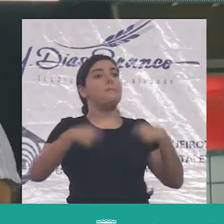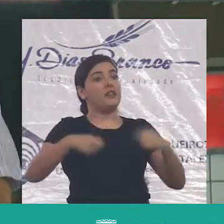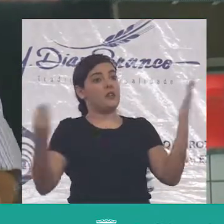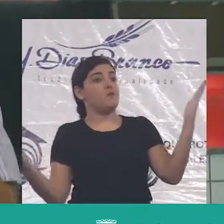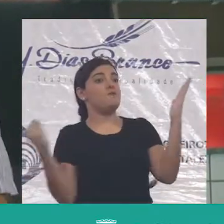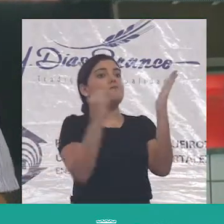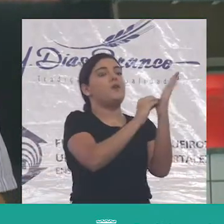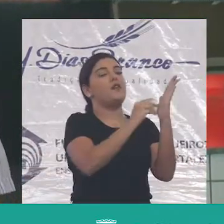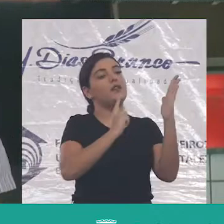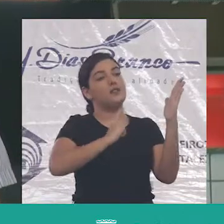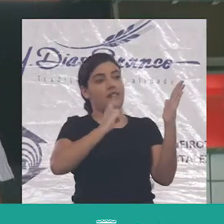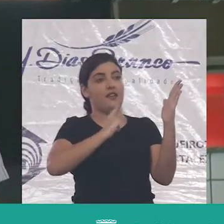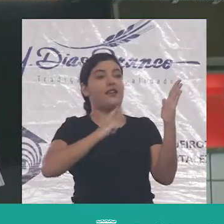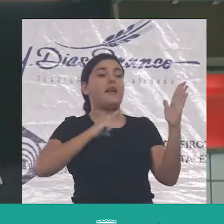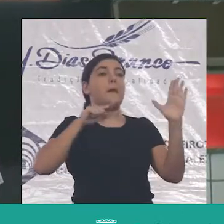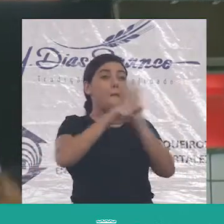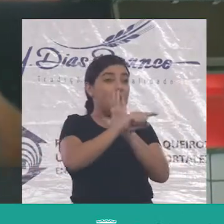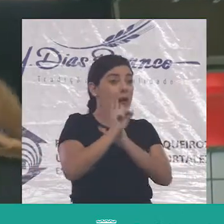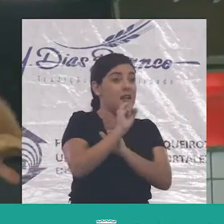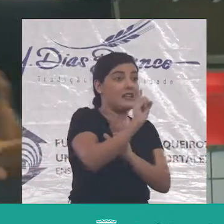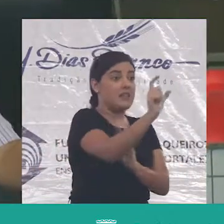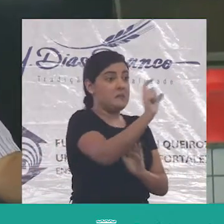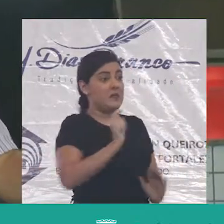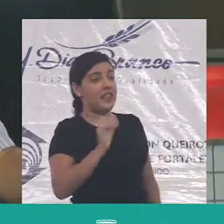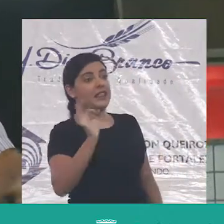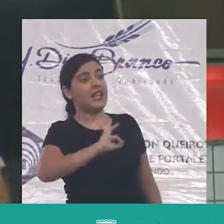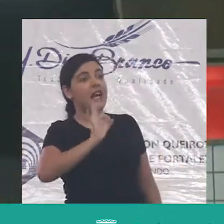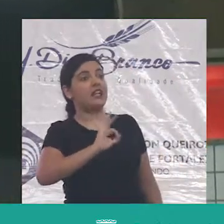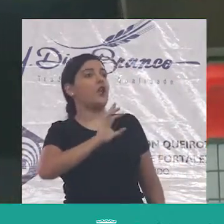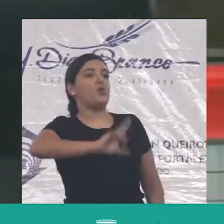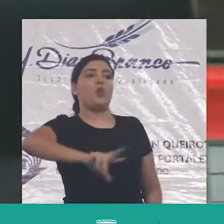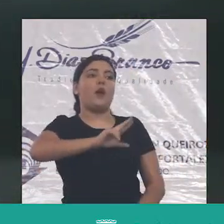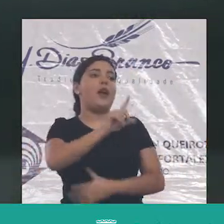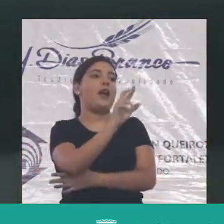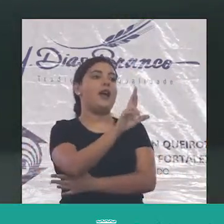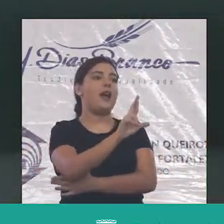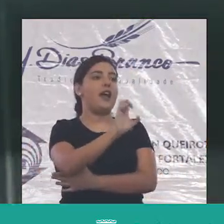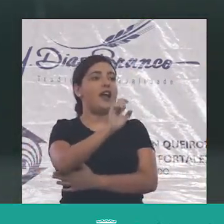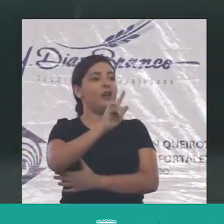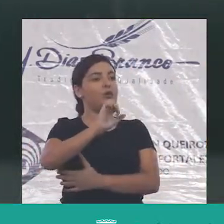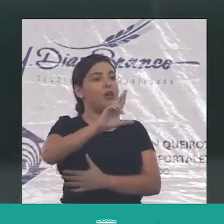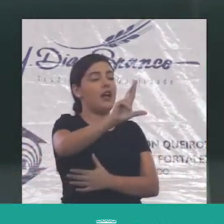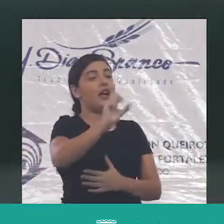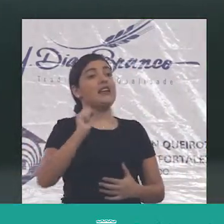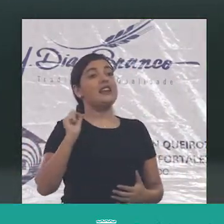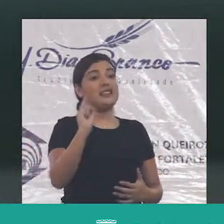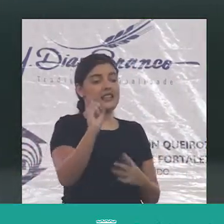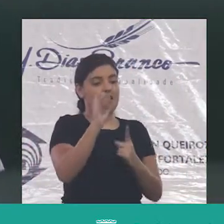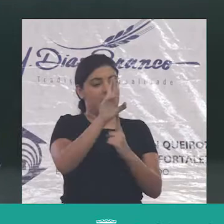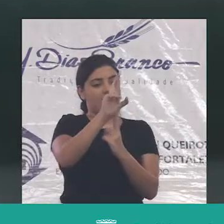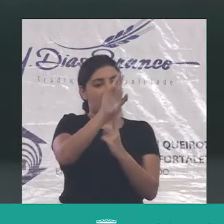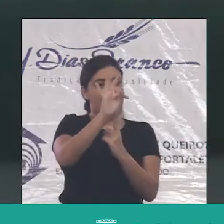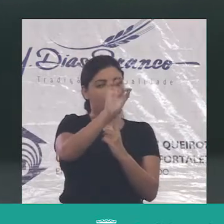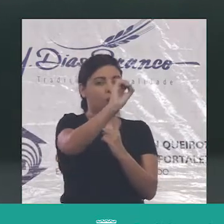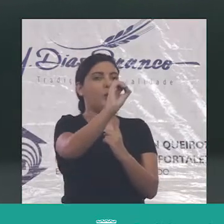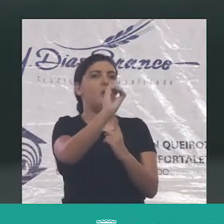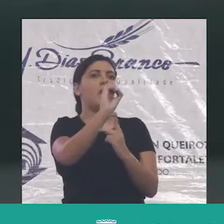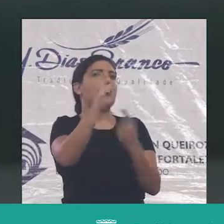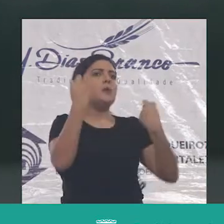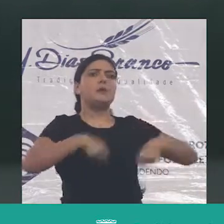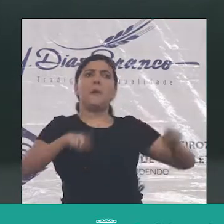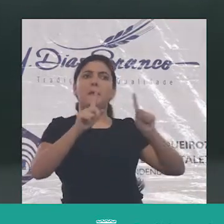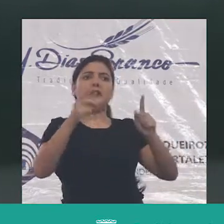palavra regular tem que ser dita. Se ela não for dita, não é regular. A palavra reto não precisa ser